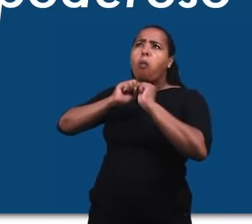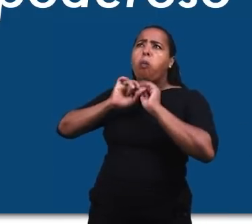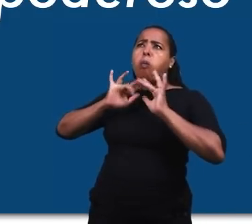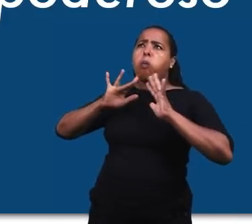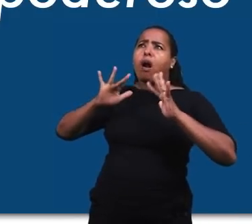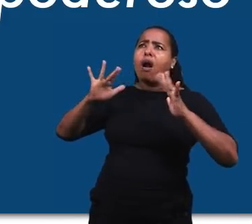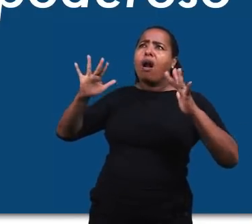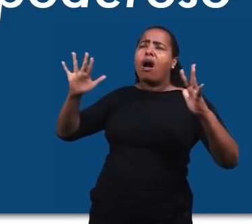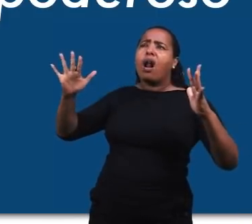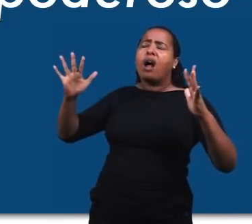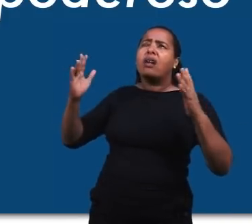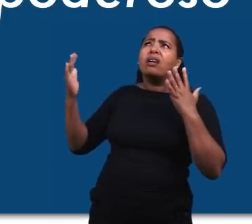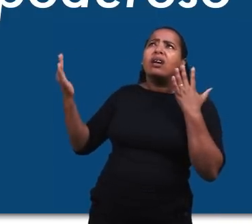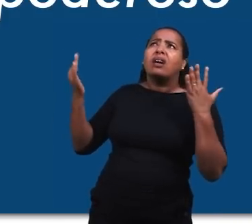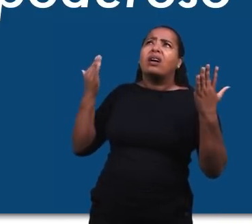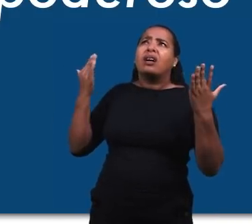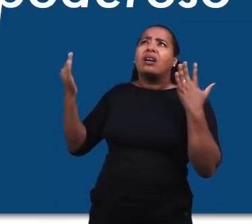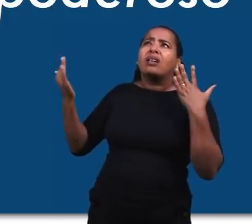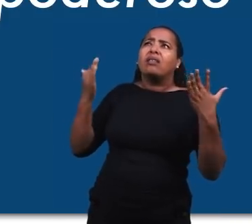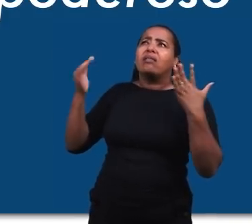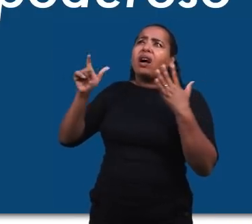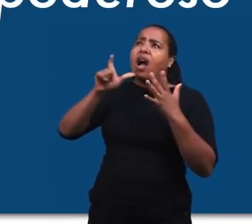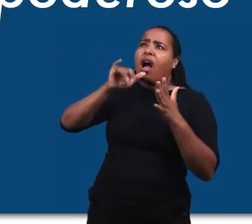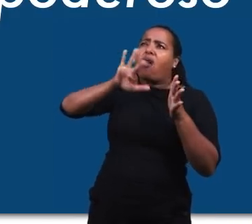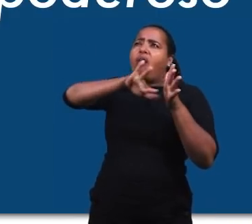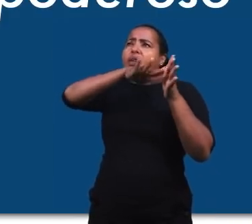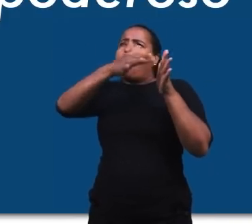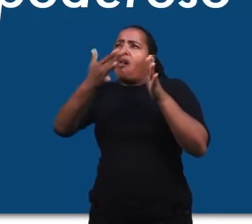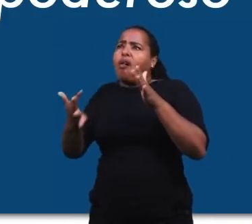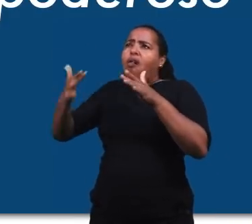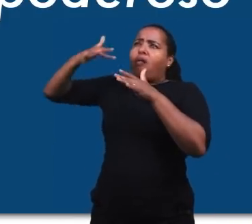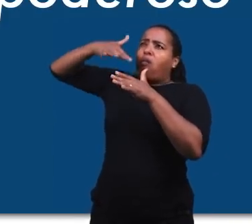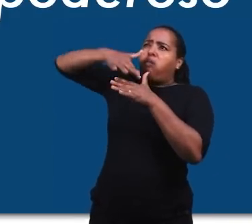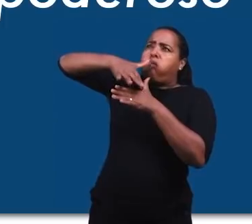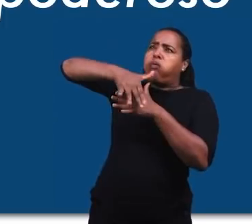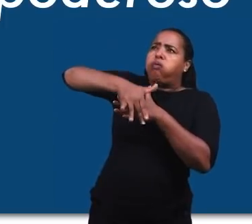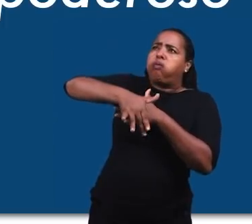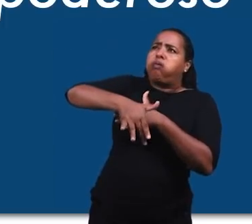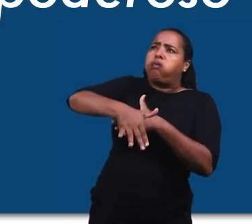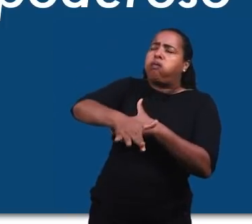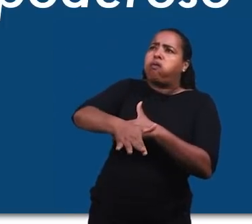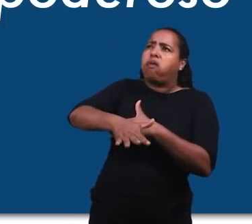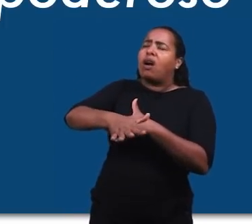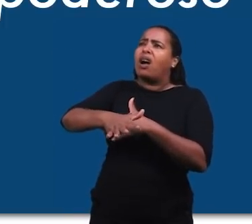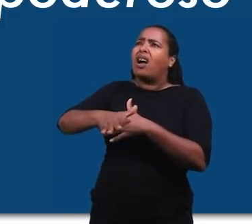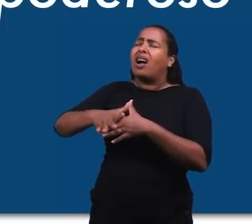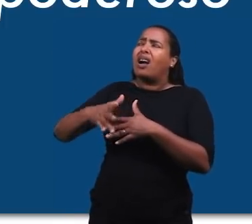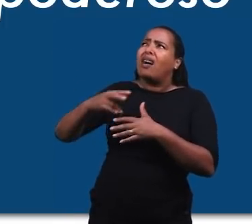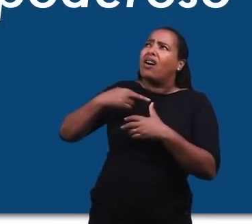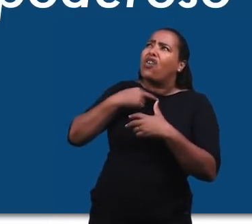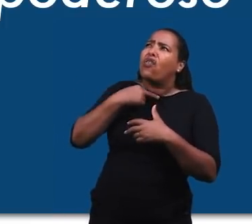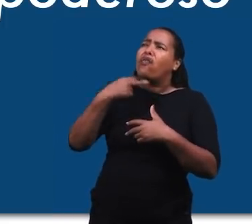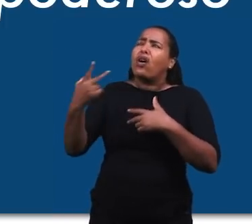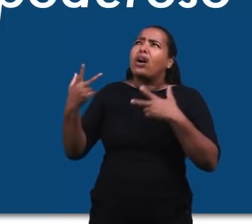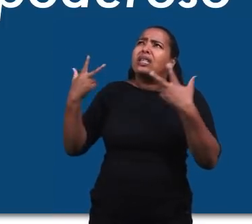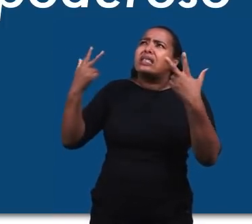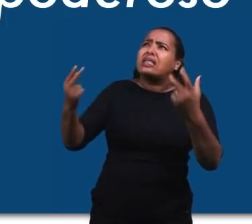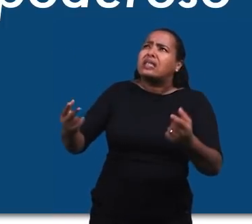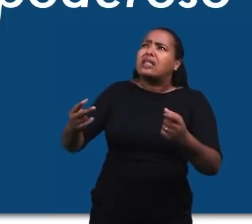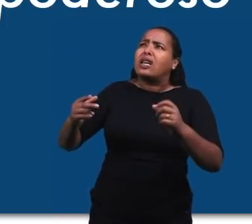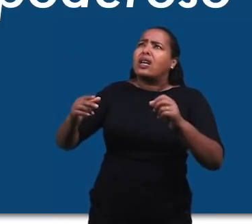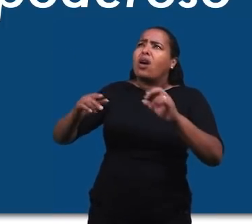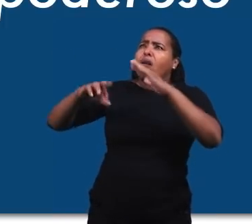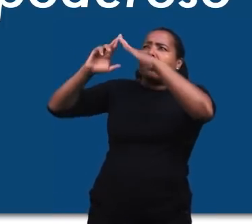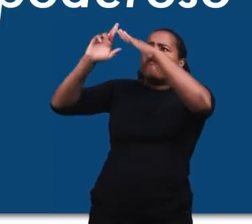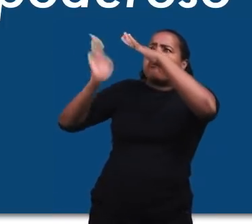e como que a voz de muitas águas, e como que a voz de grandes trovões, que